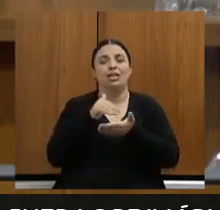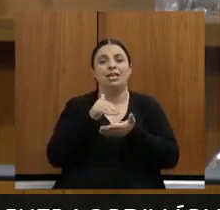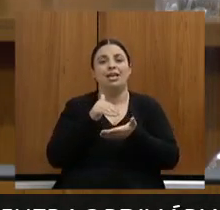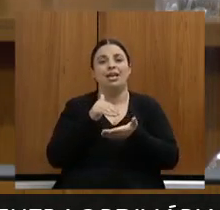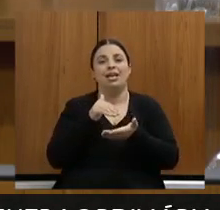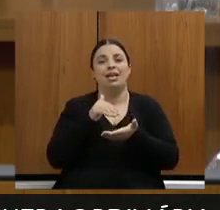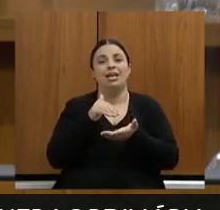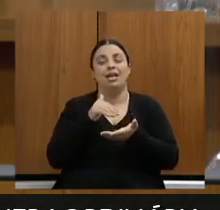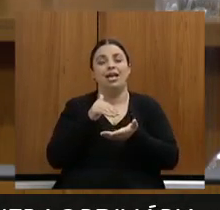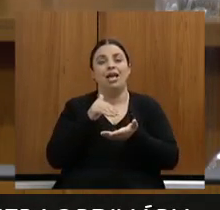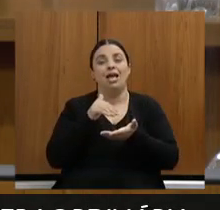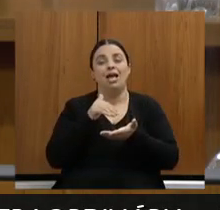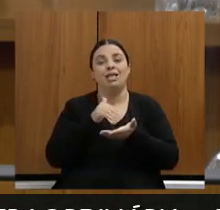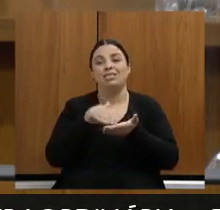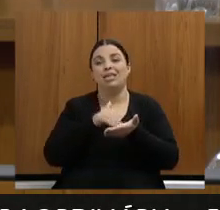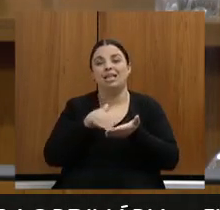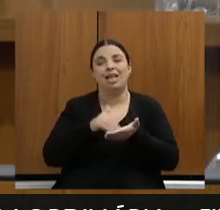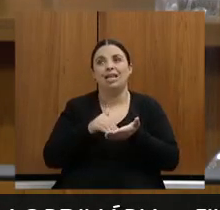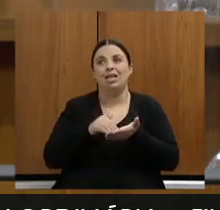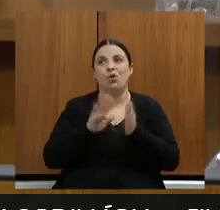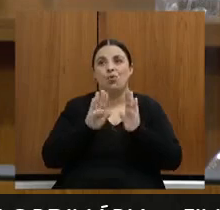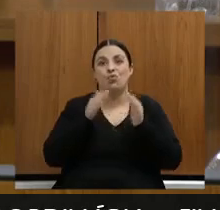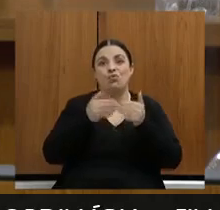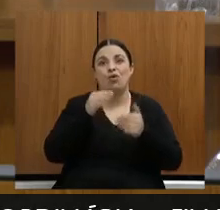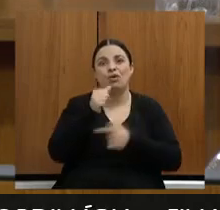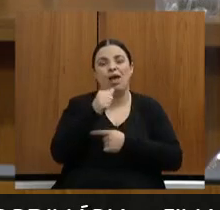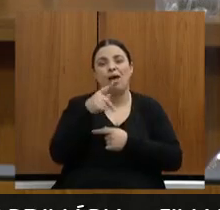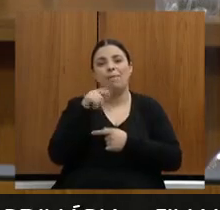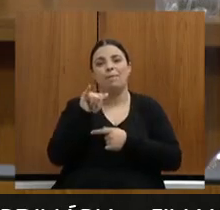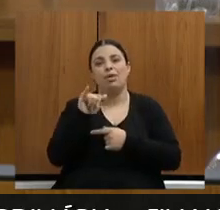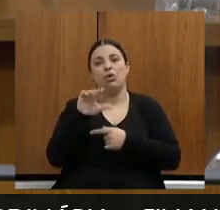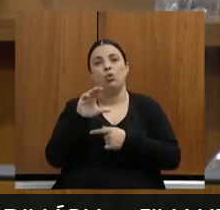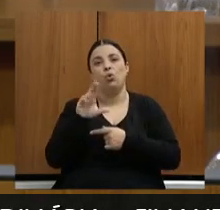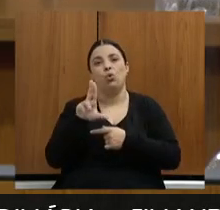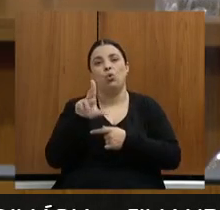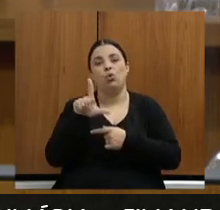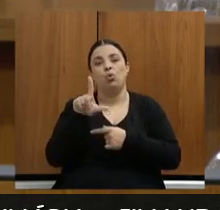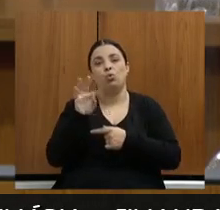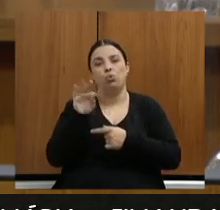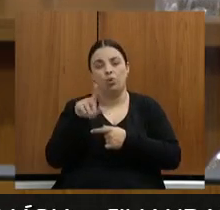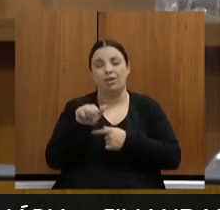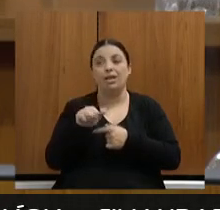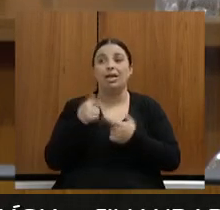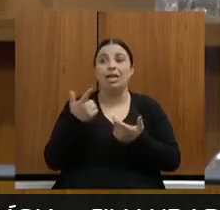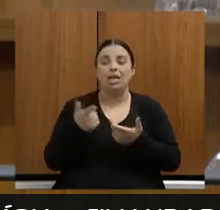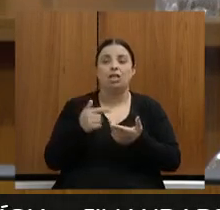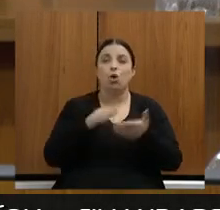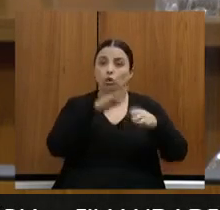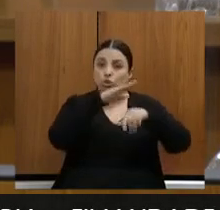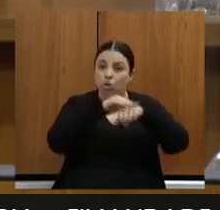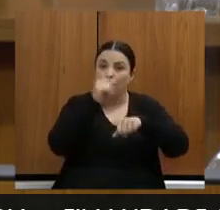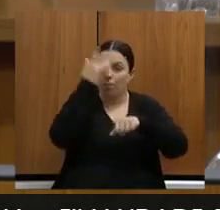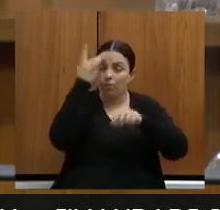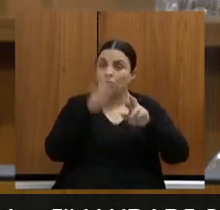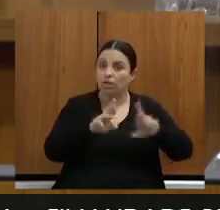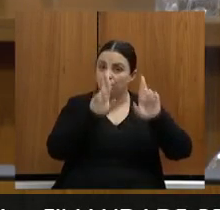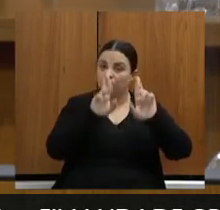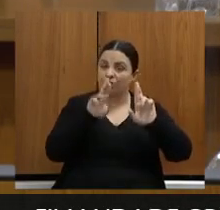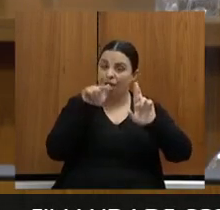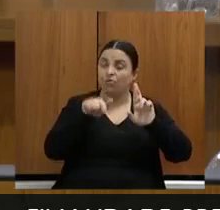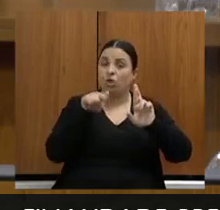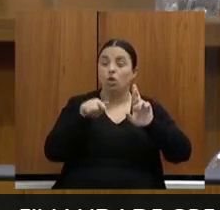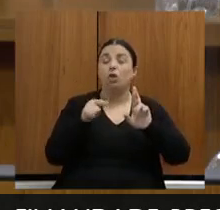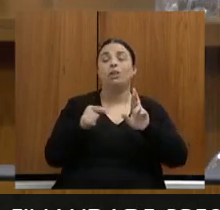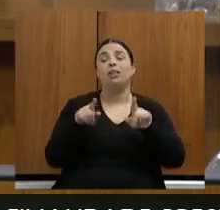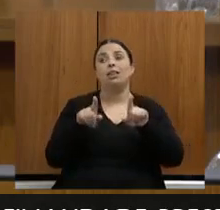trouxemos e o Frederico dematec ver para essa área de apicultura piscicultura pequenos animais e criamos também